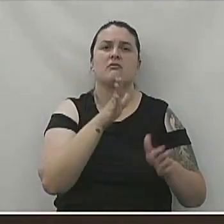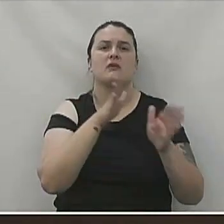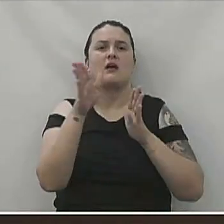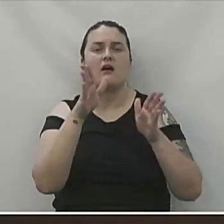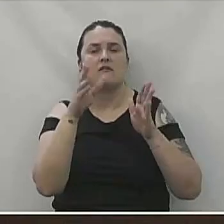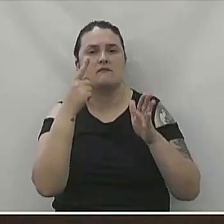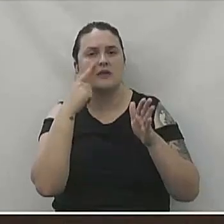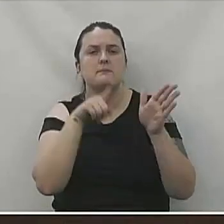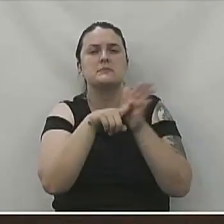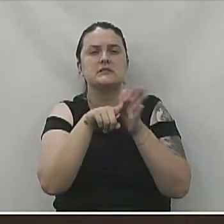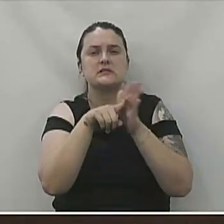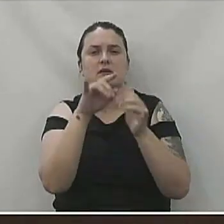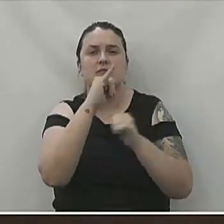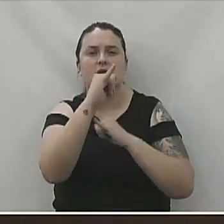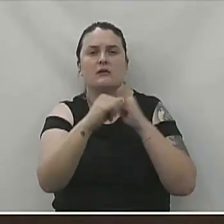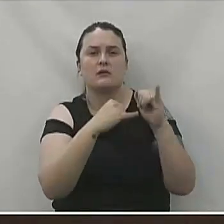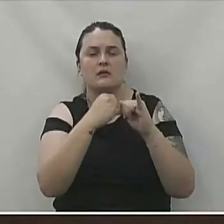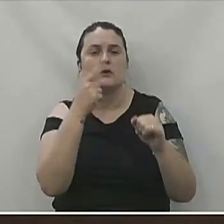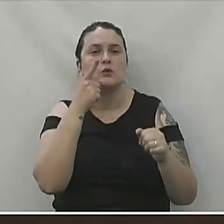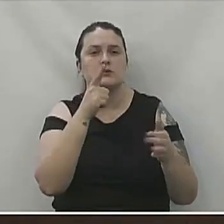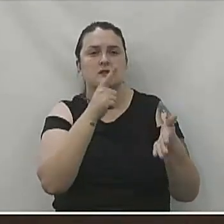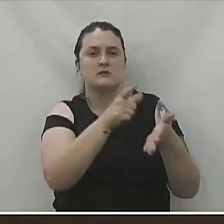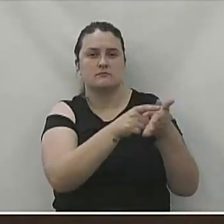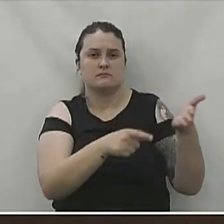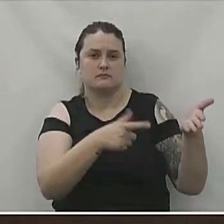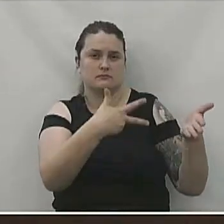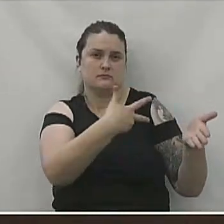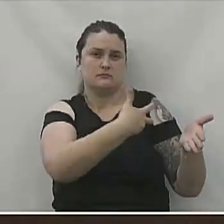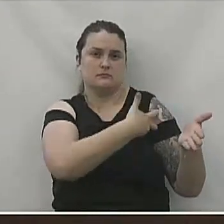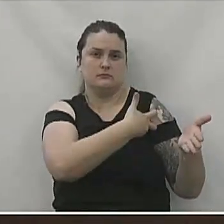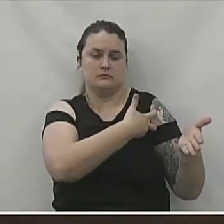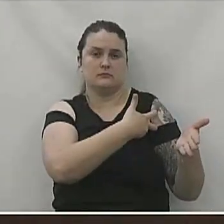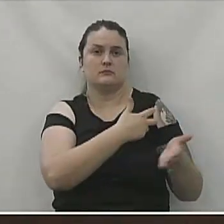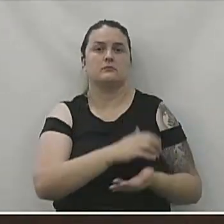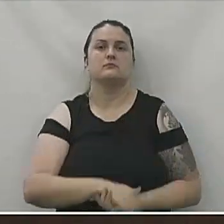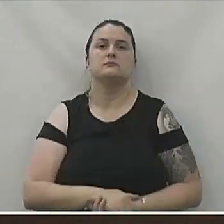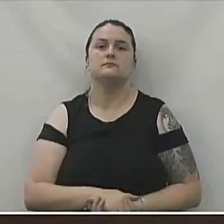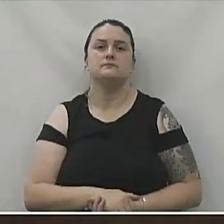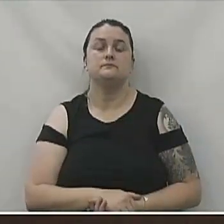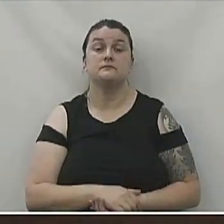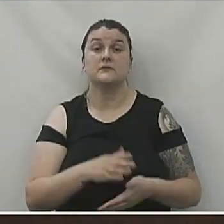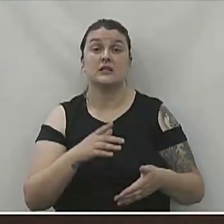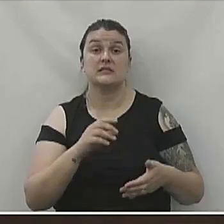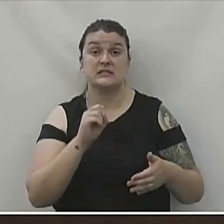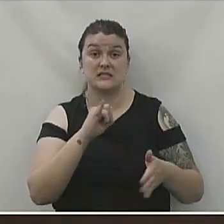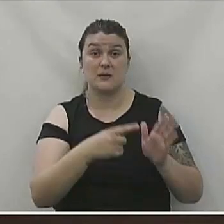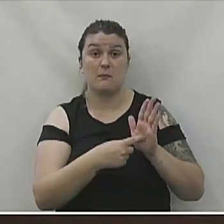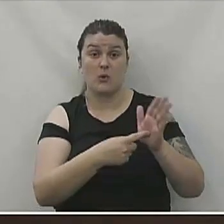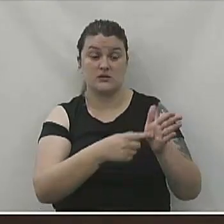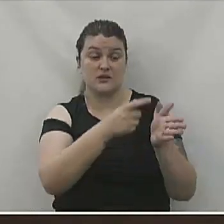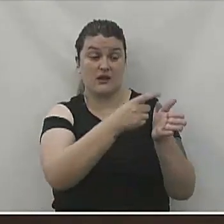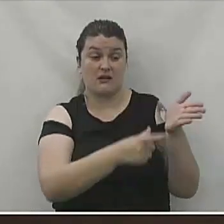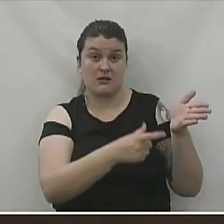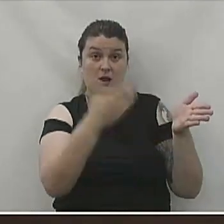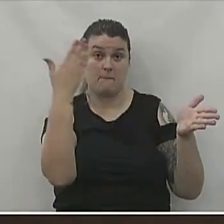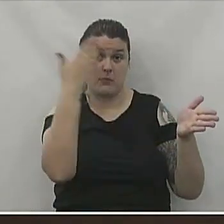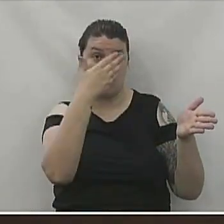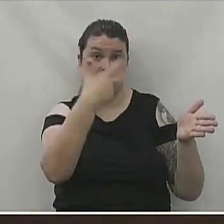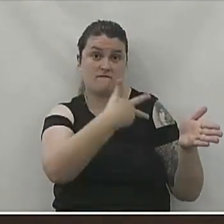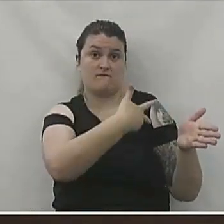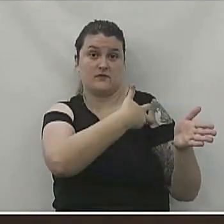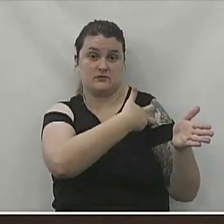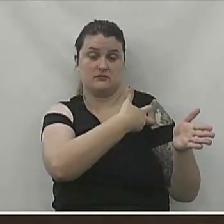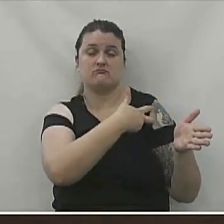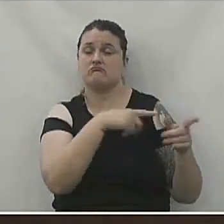acesso da internet para conseguir esse passa a porta da vacina então né com a carteirinha da vacinação também vai